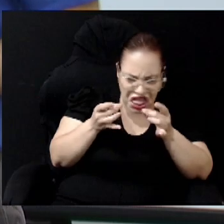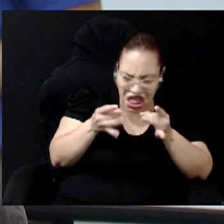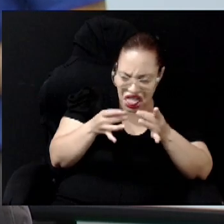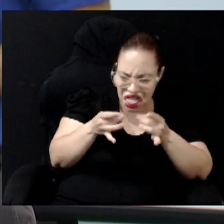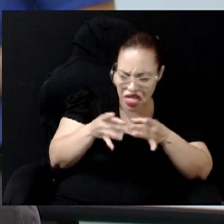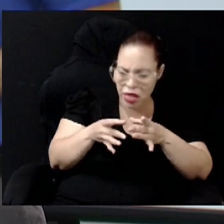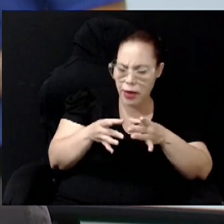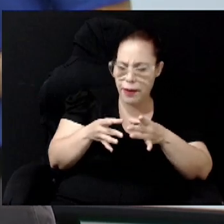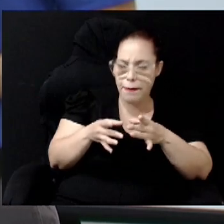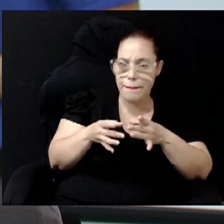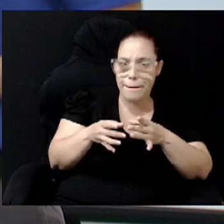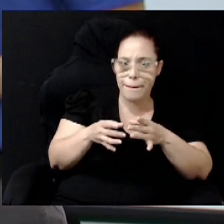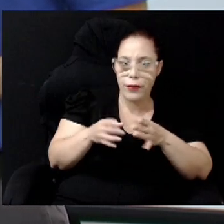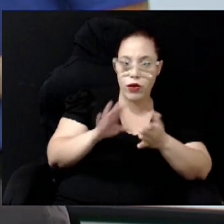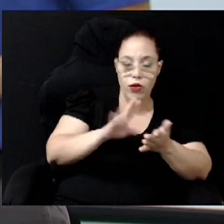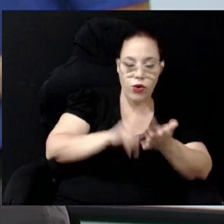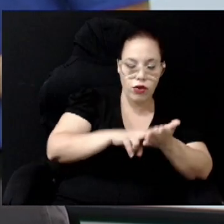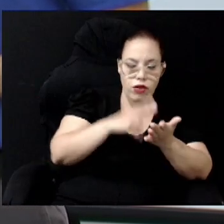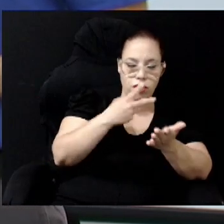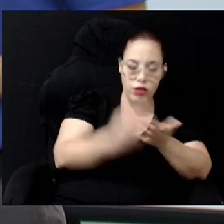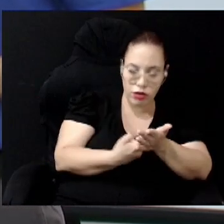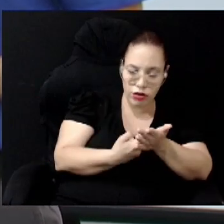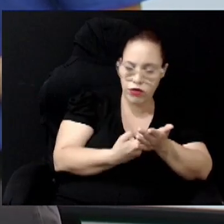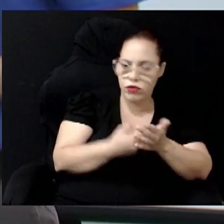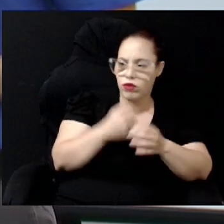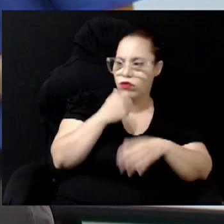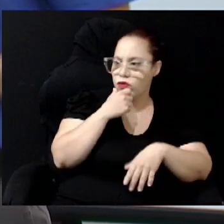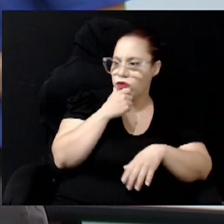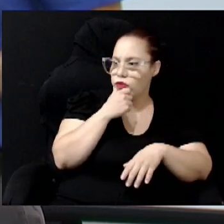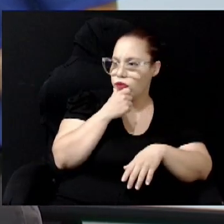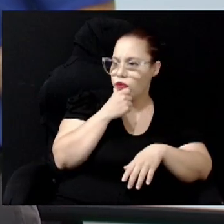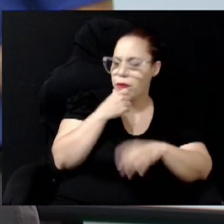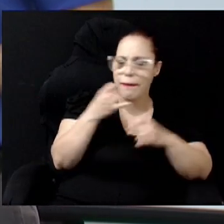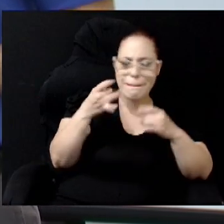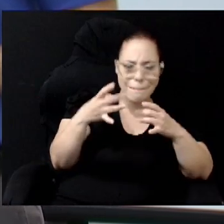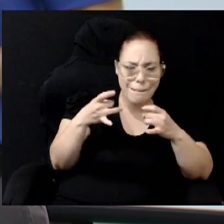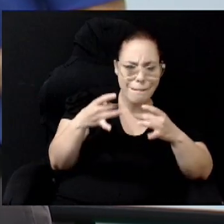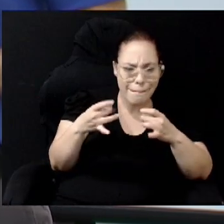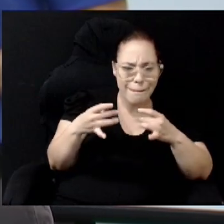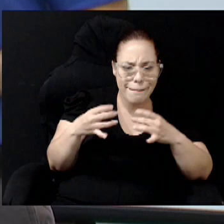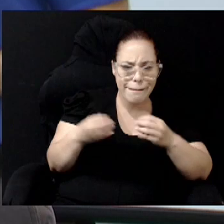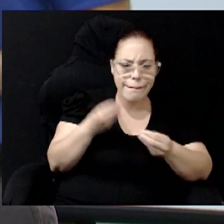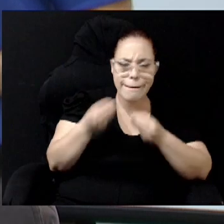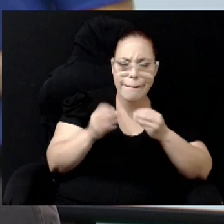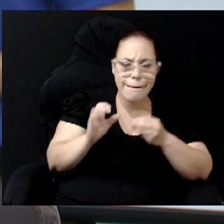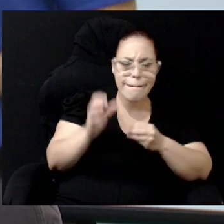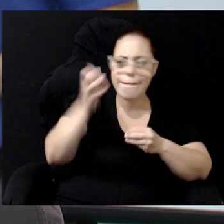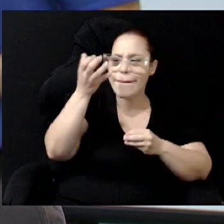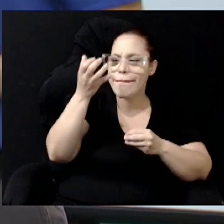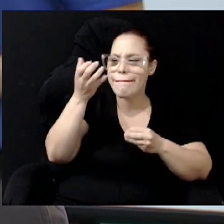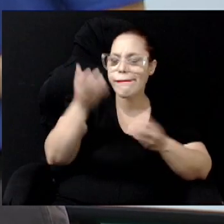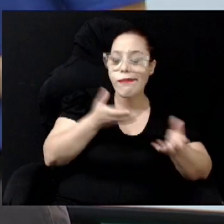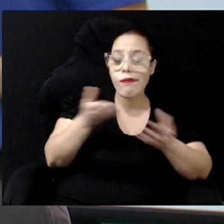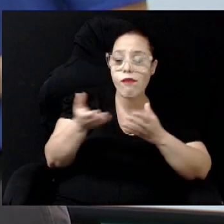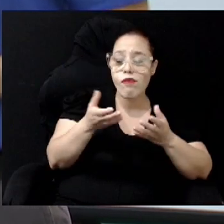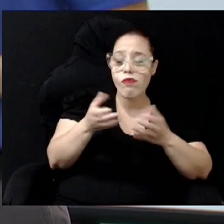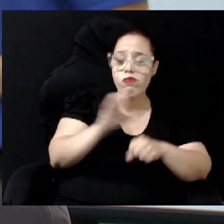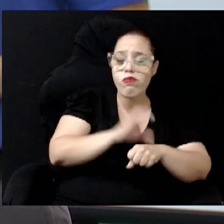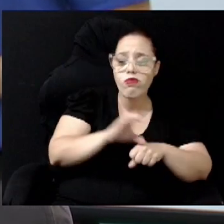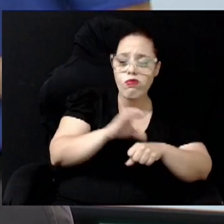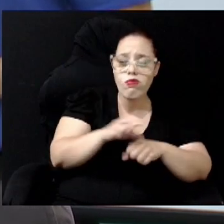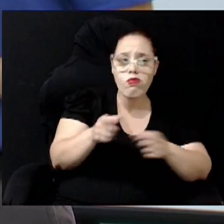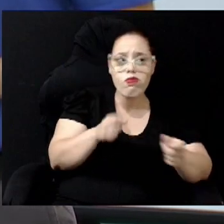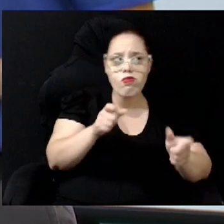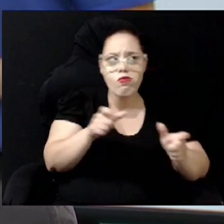um tradutor, você tem que... É muito detalhe. Então, o que acontece no decorrer desse curso? Essas pessoas que estão